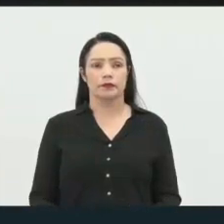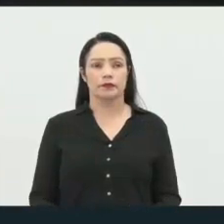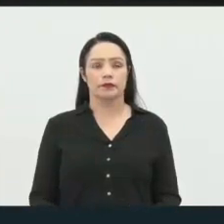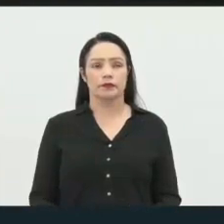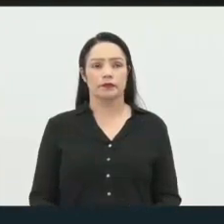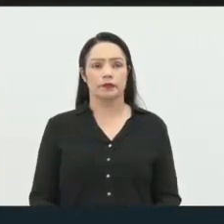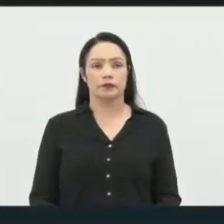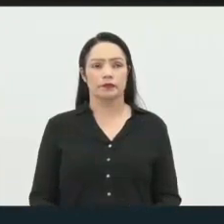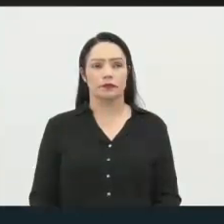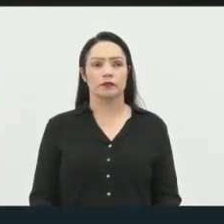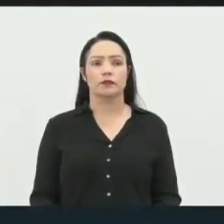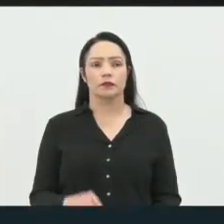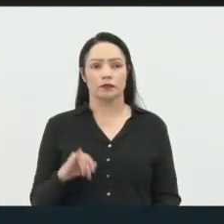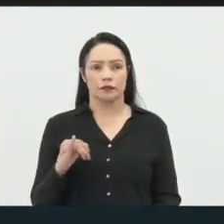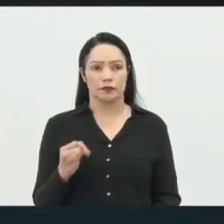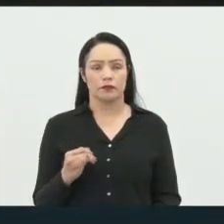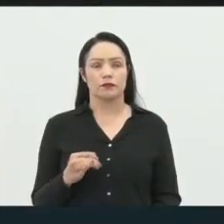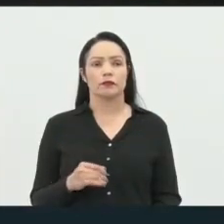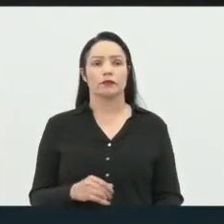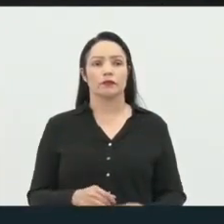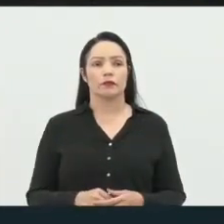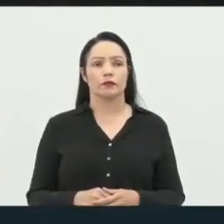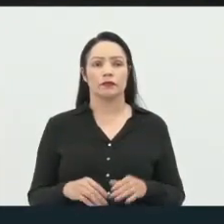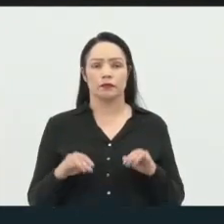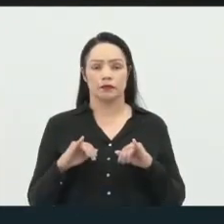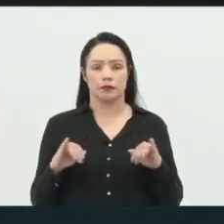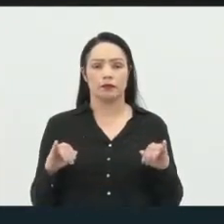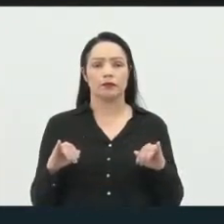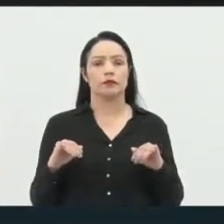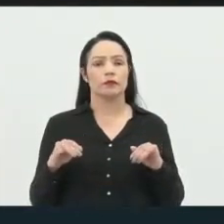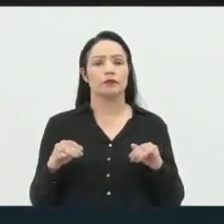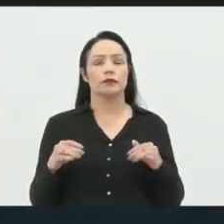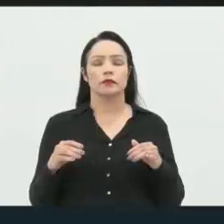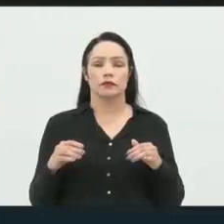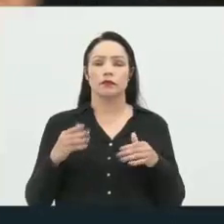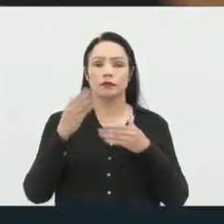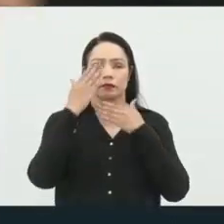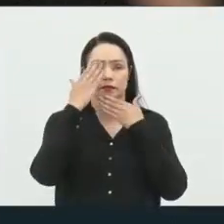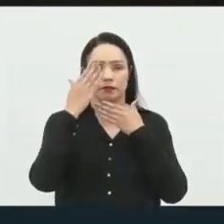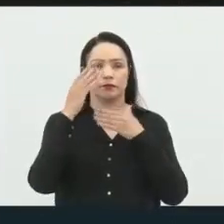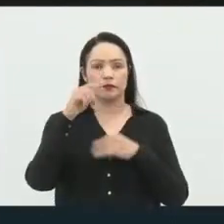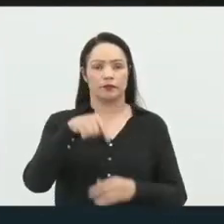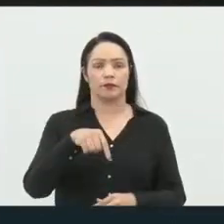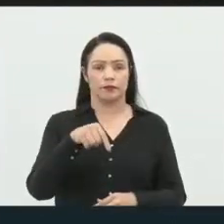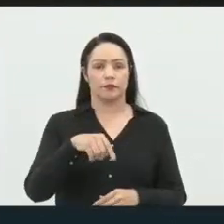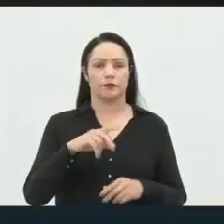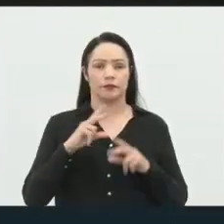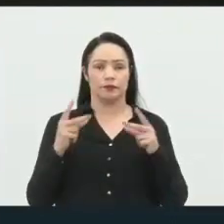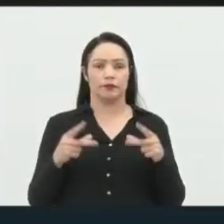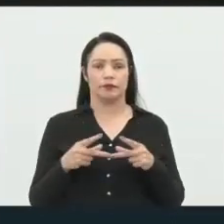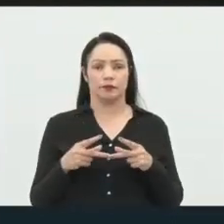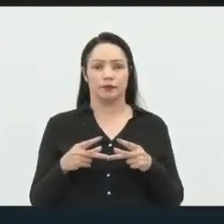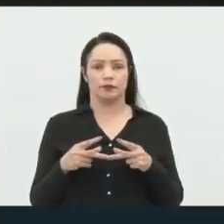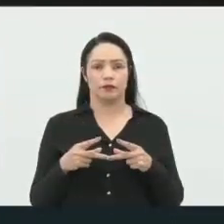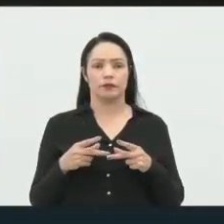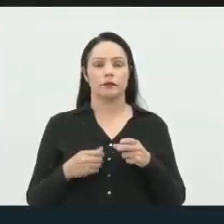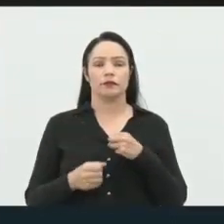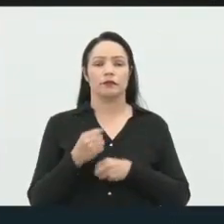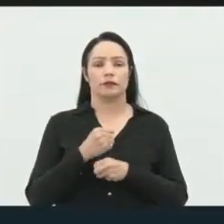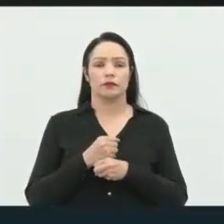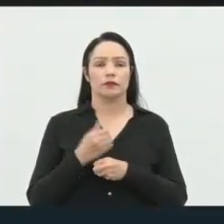e vou aproveitar também Presidente agradecer essa casa o ano passado pessoal estive aqui presente